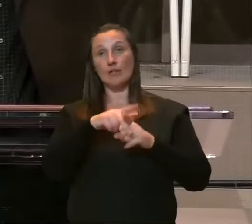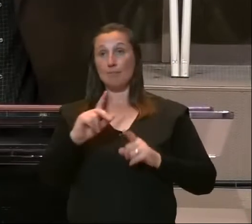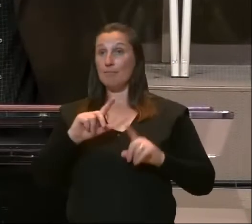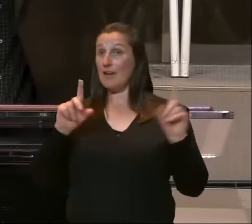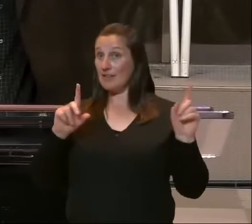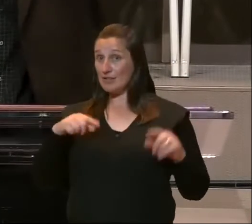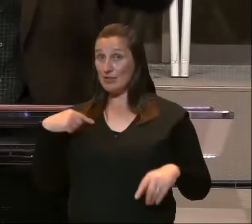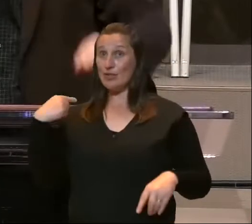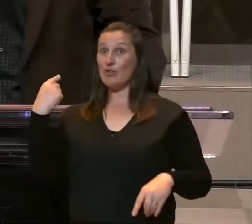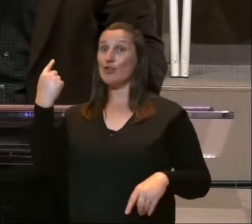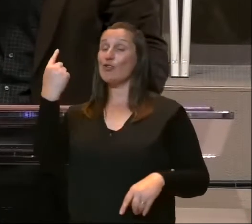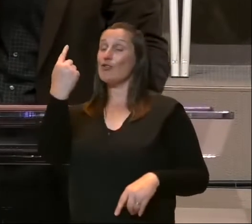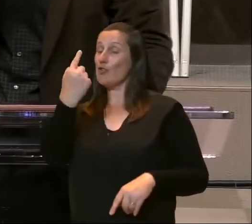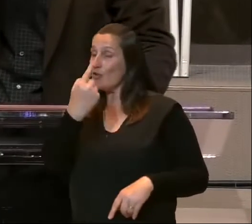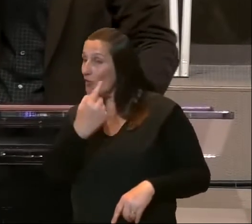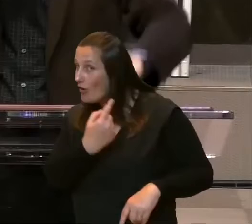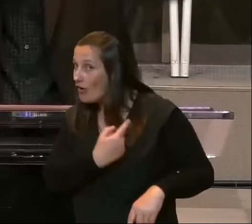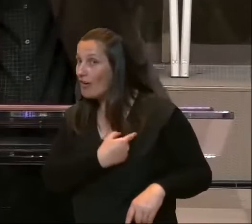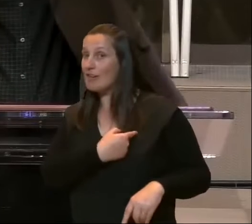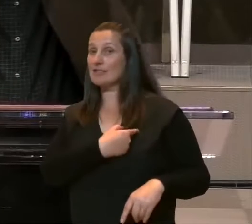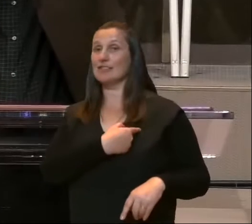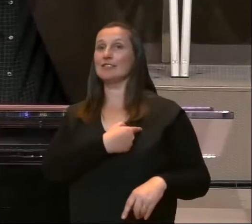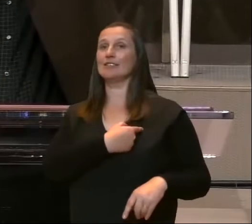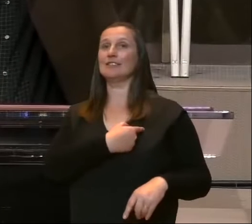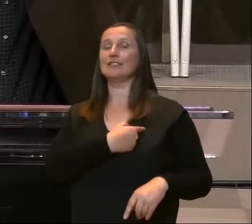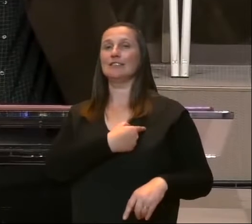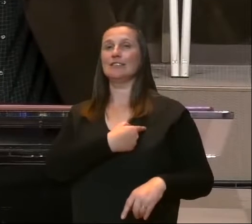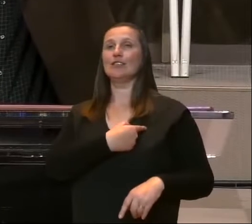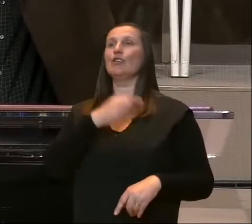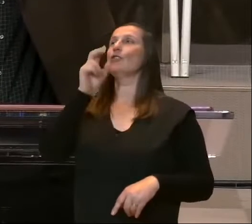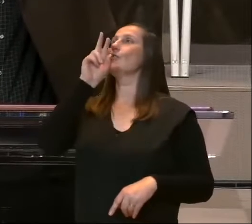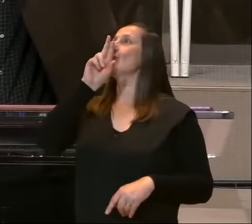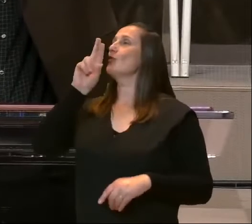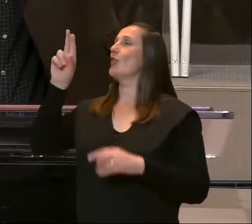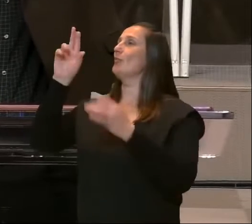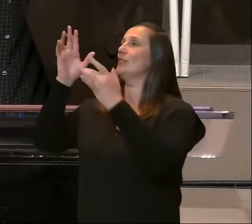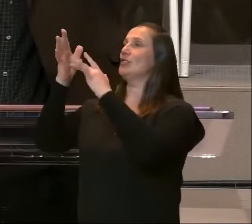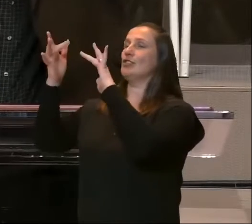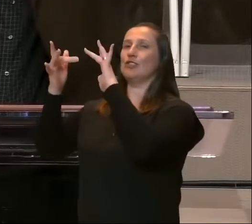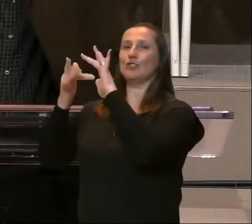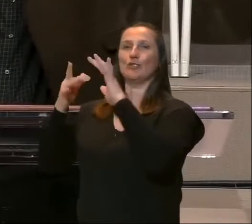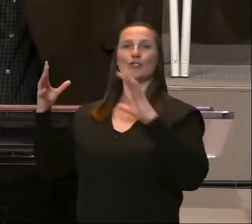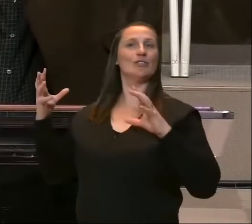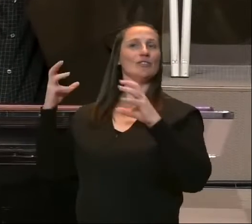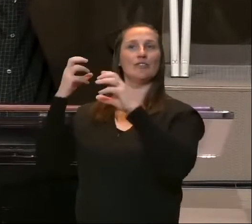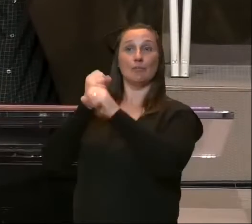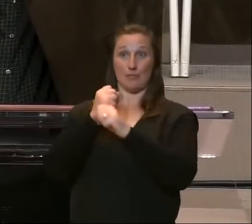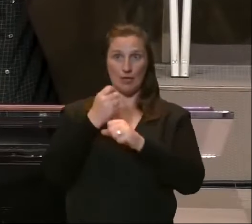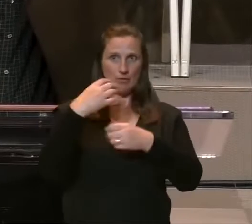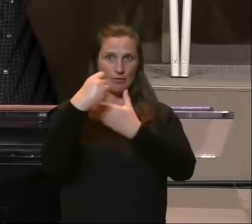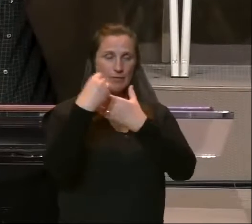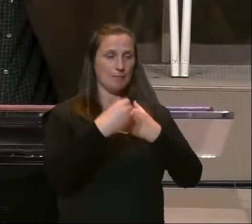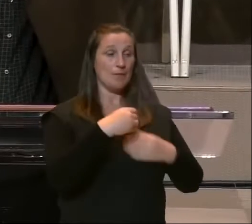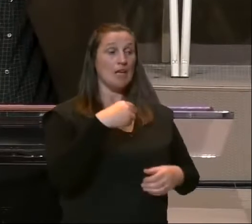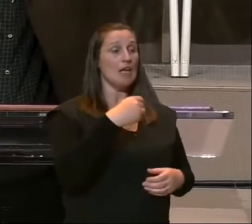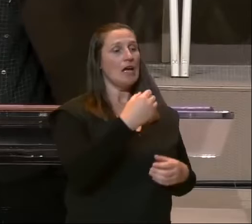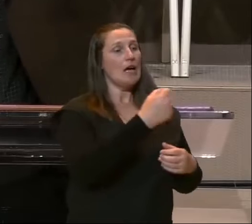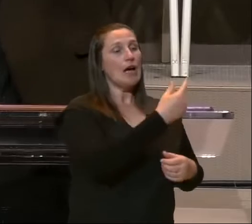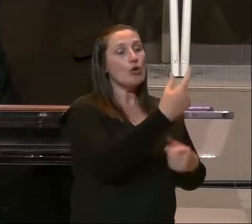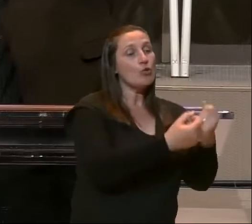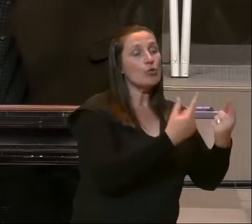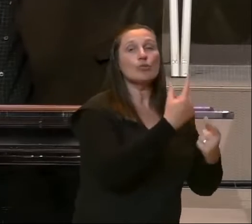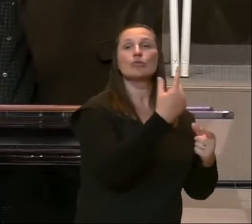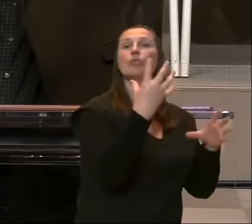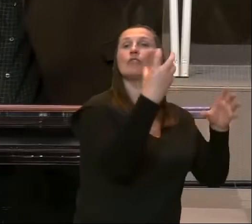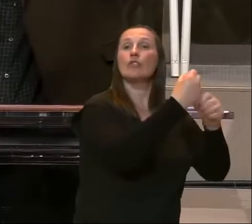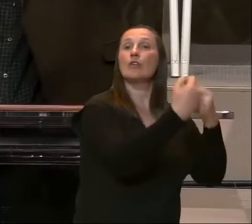Nós faremos menção do nome do Senhor. Mais uma vez, uns confiam em carros,